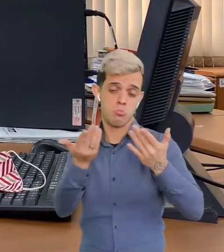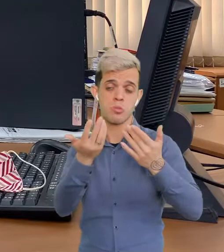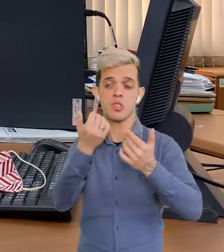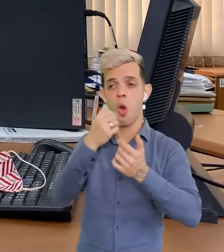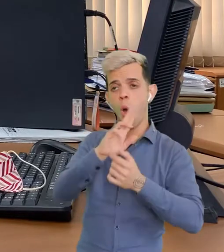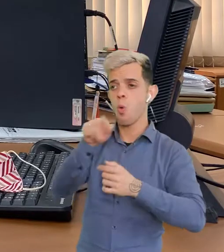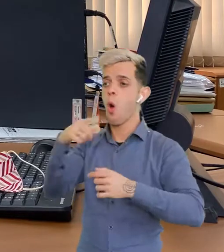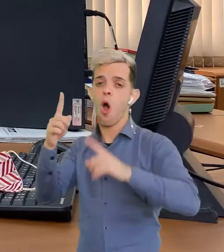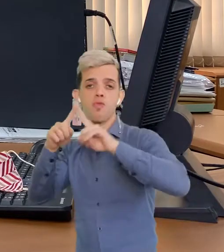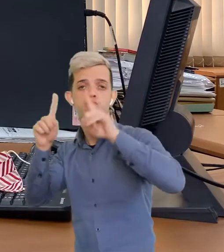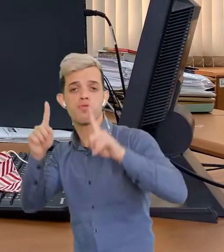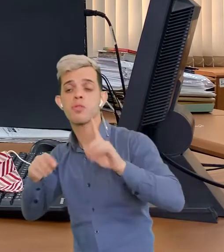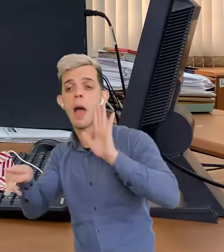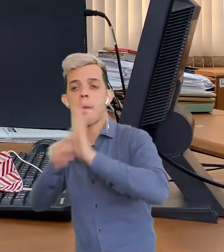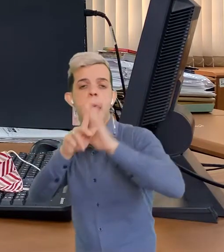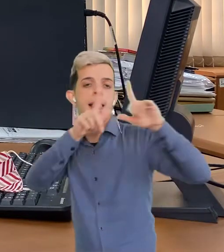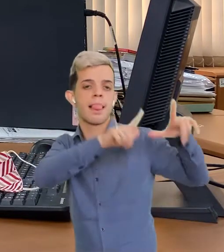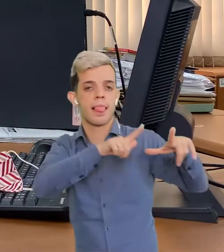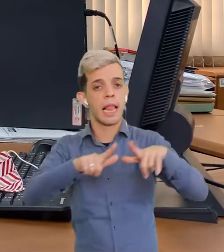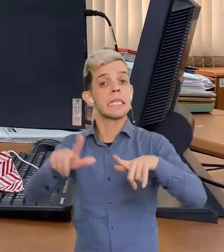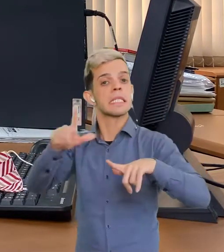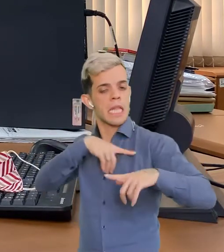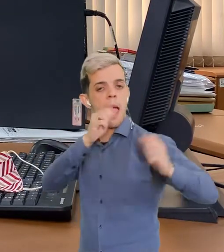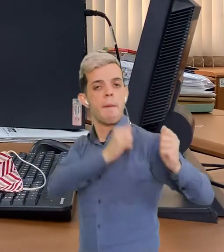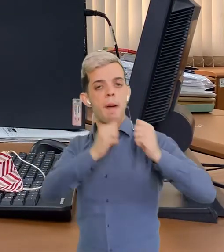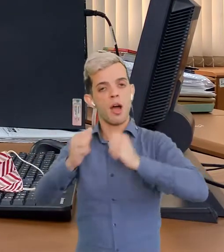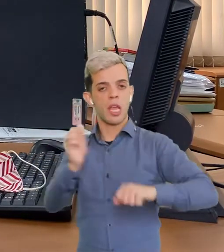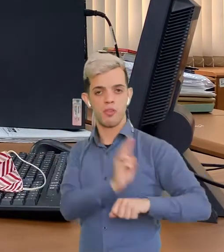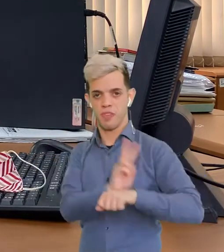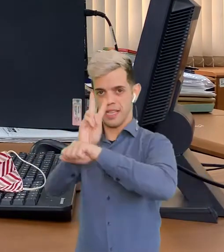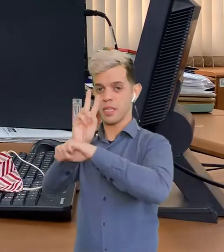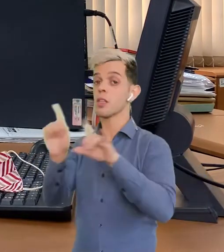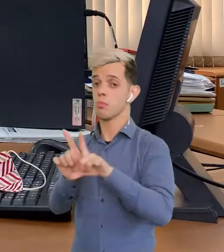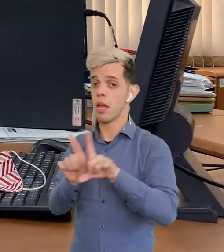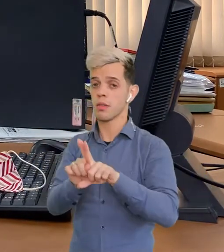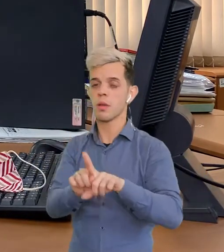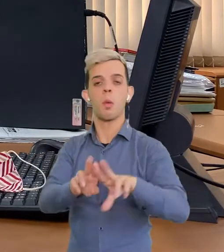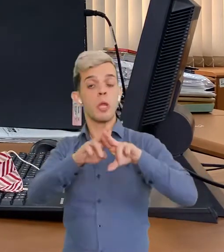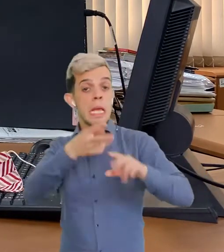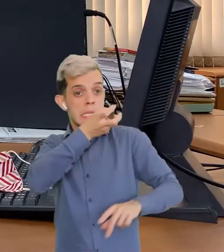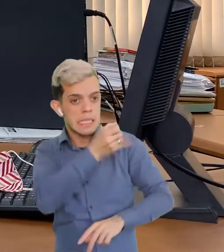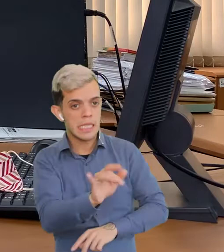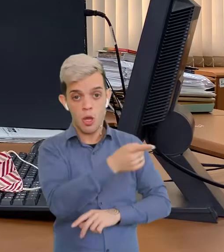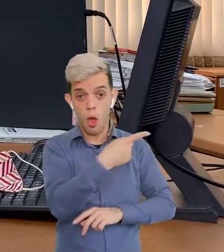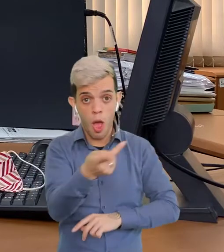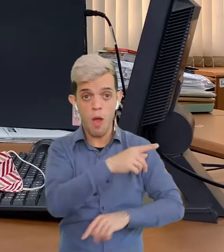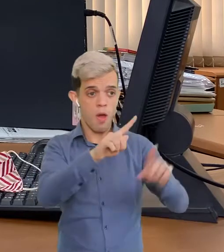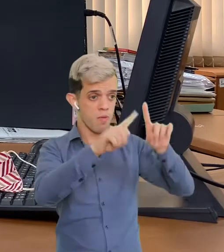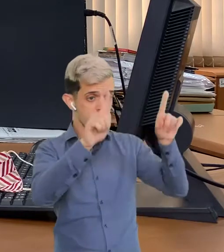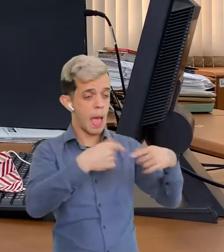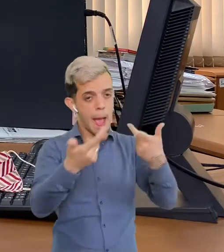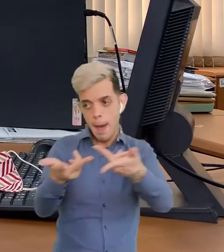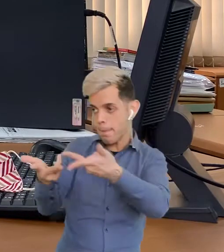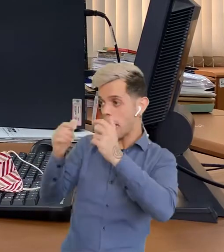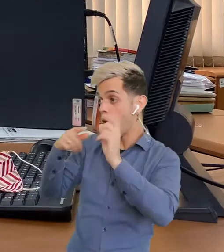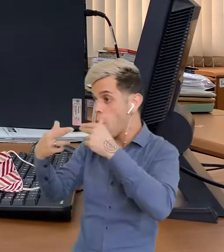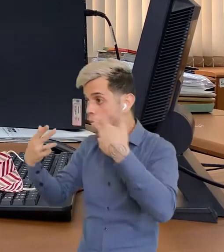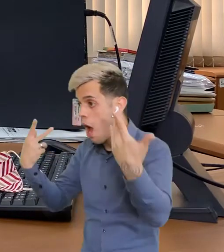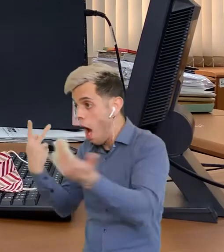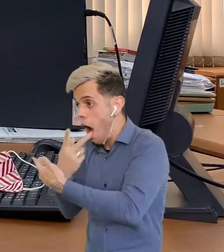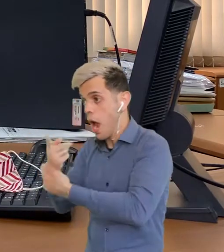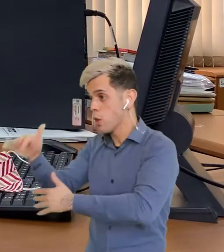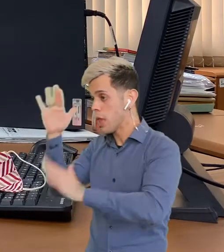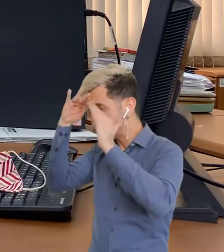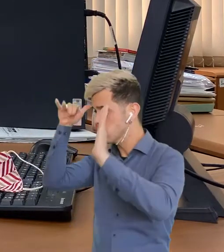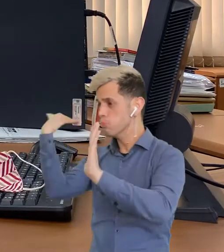um servidor de um setor que possua poder fiscalizatório. Se um desses agentes constata que existe uma infração